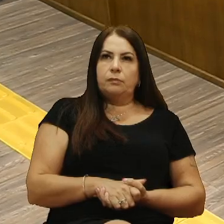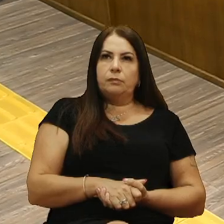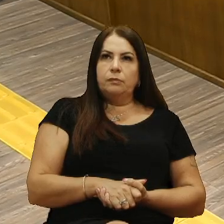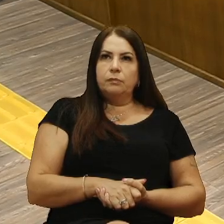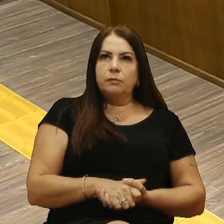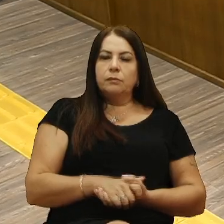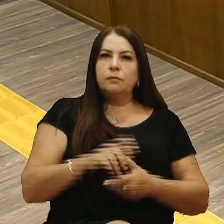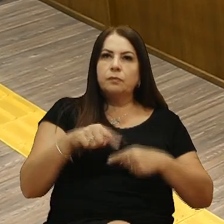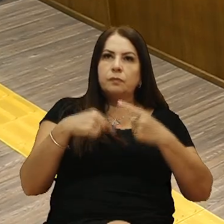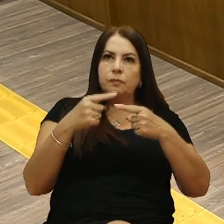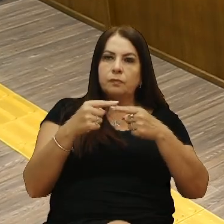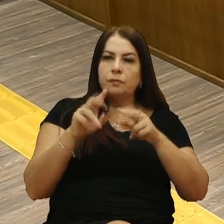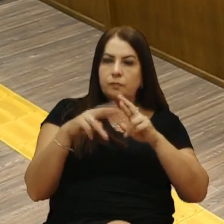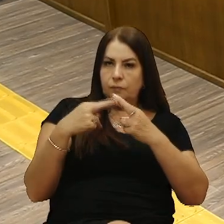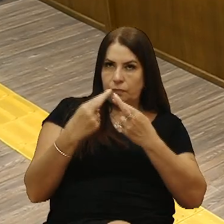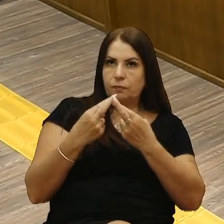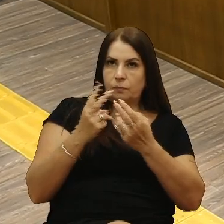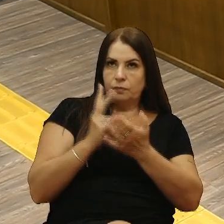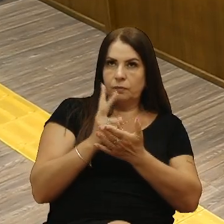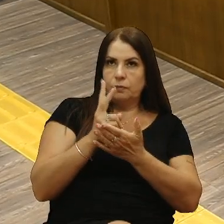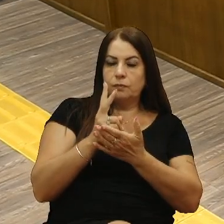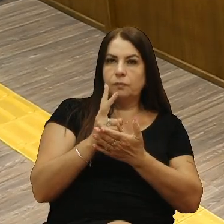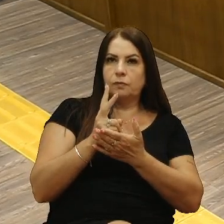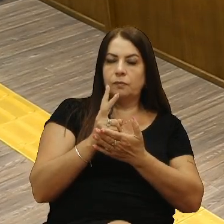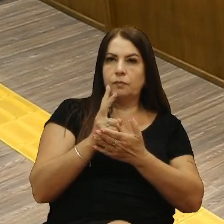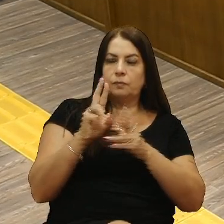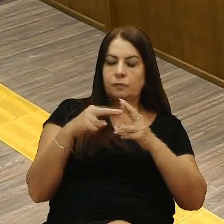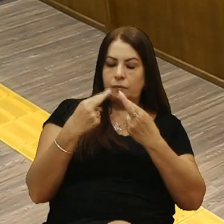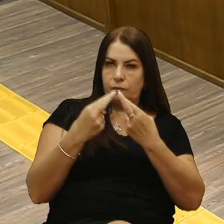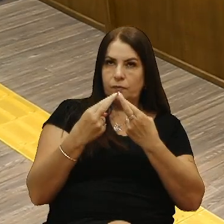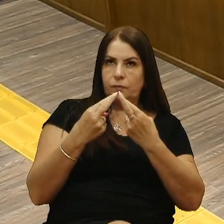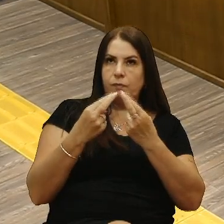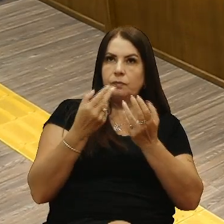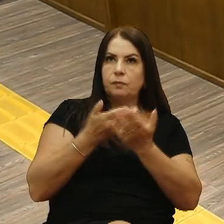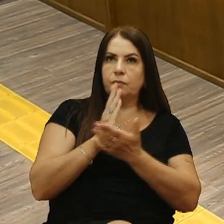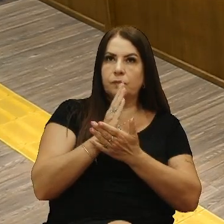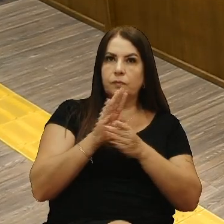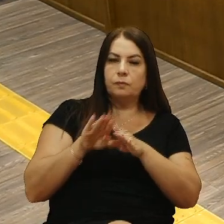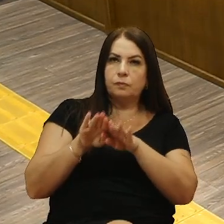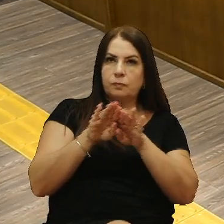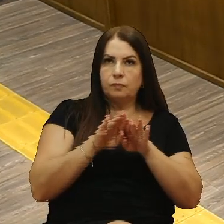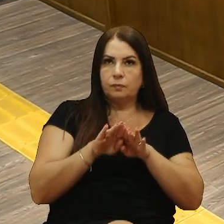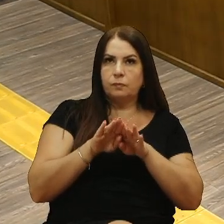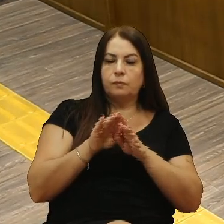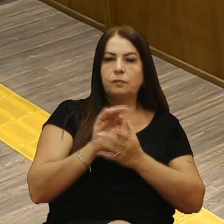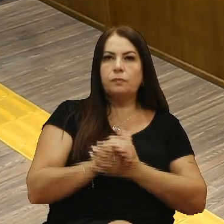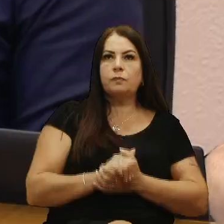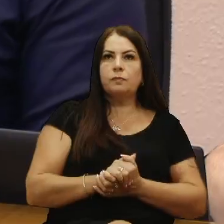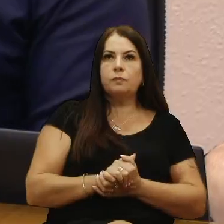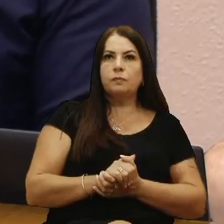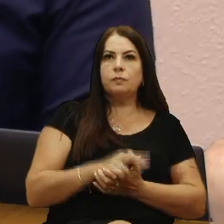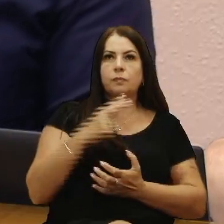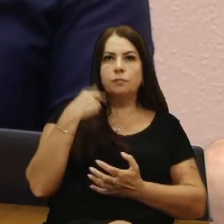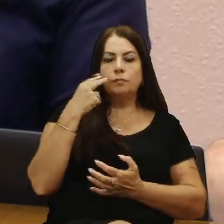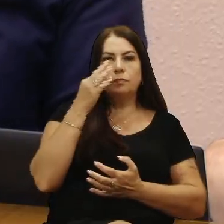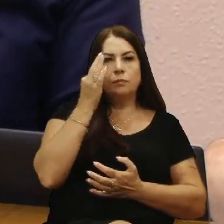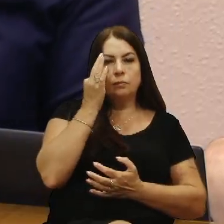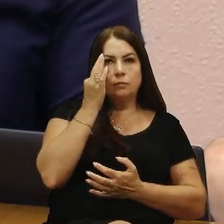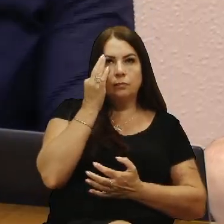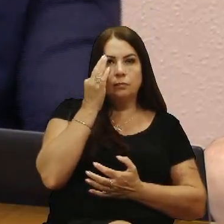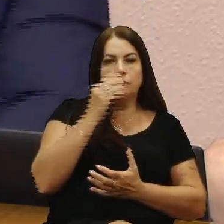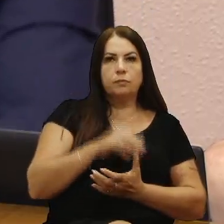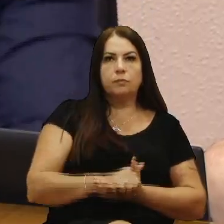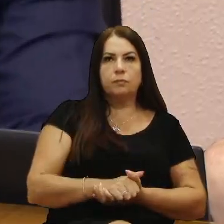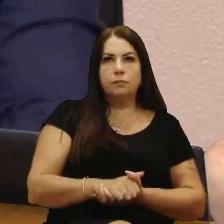O adiamento da prorrogação da sessão foi aprovada por unanimidade dos vereadores presentes em